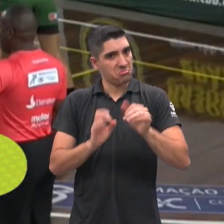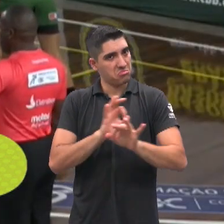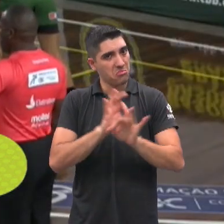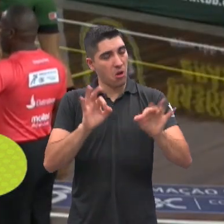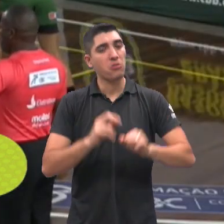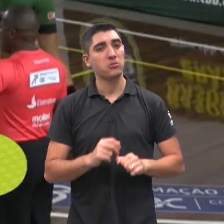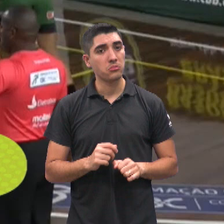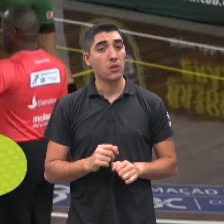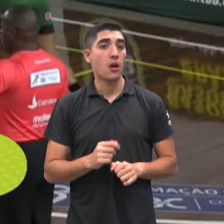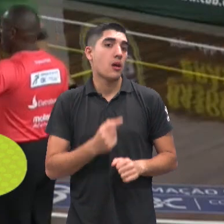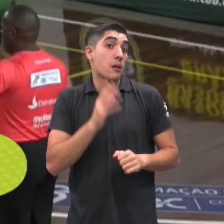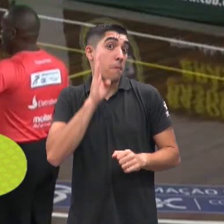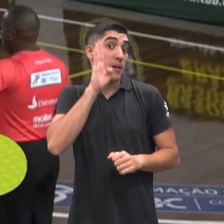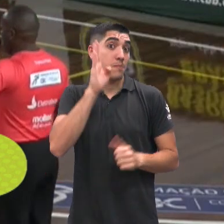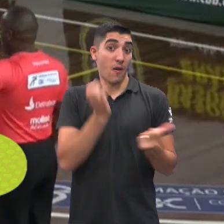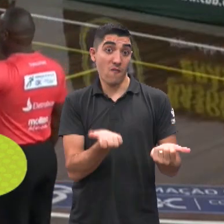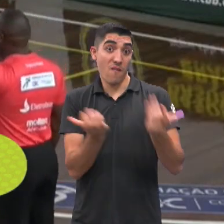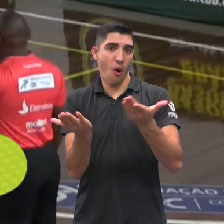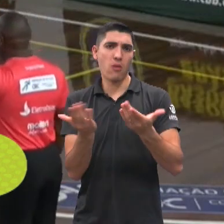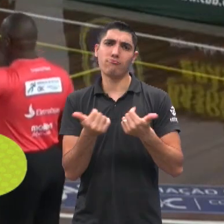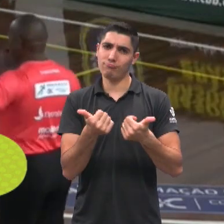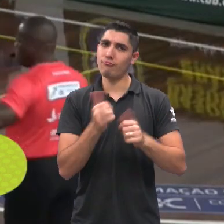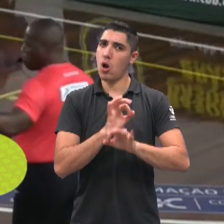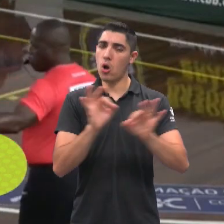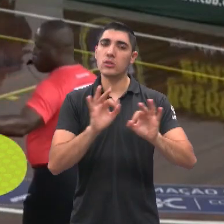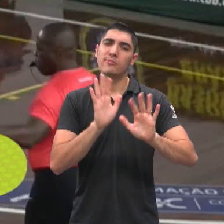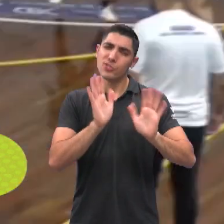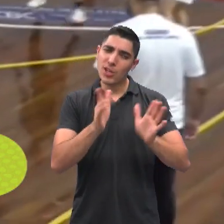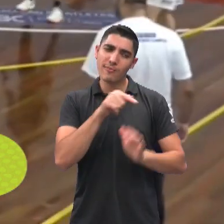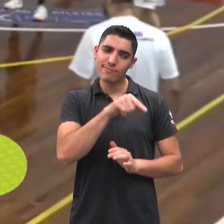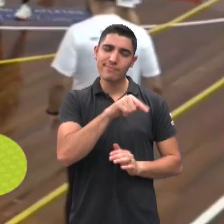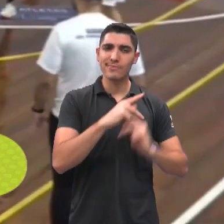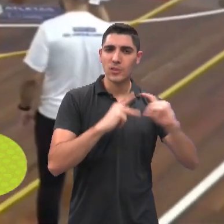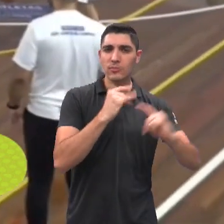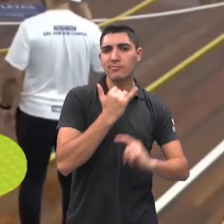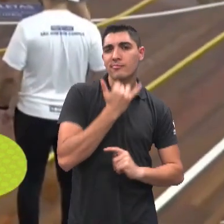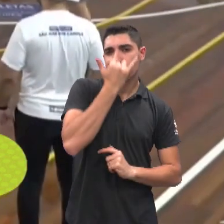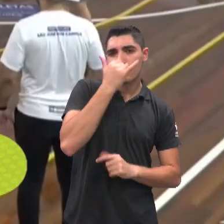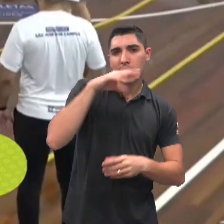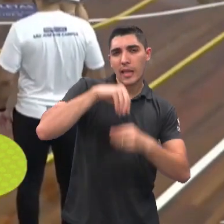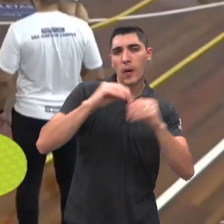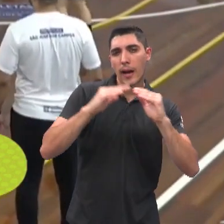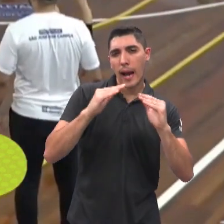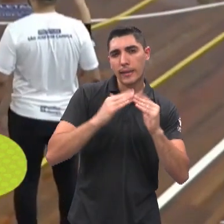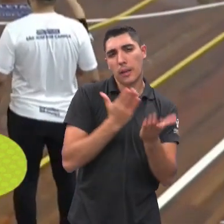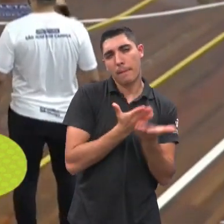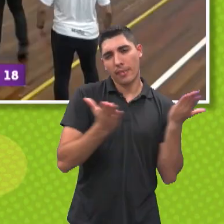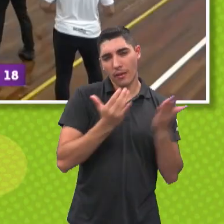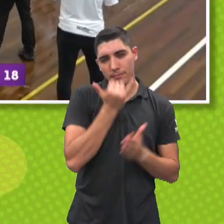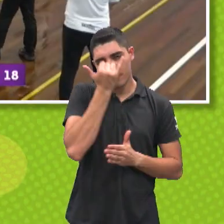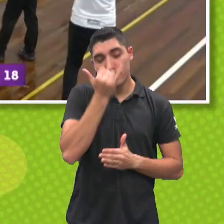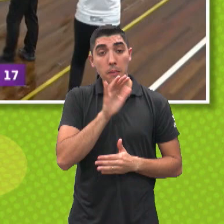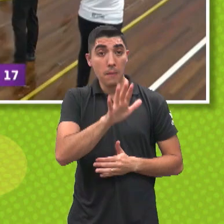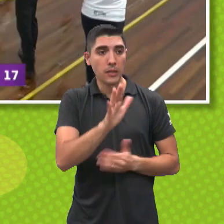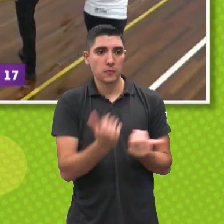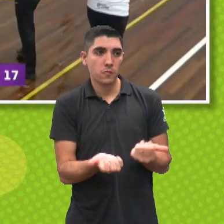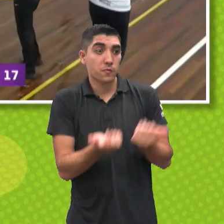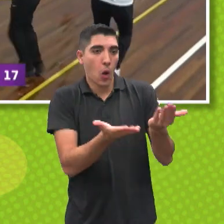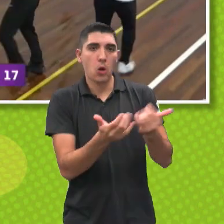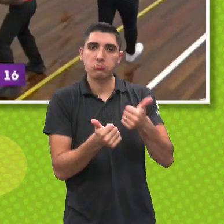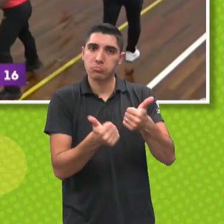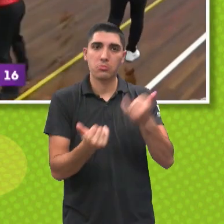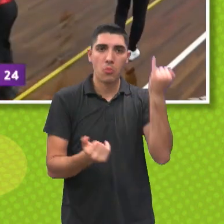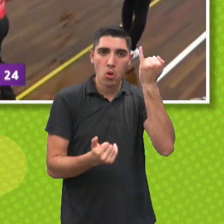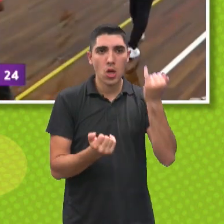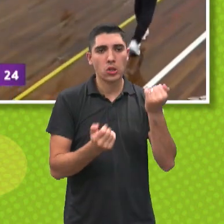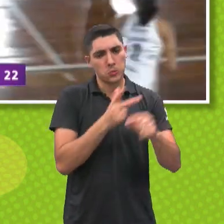principalmente por ser fora de casa, né? O São José que teve algumas derrotas e alguns tropeços em casa, jogando em casa, mas fora de casa, importante pontuar, né? Não